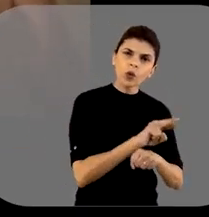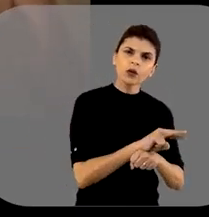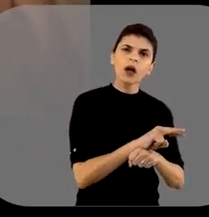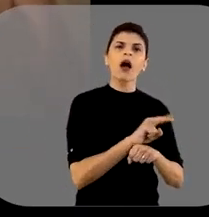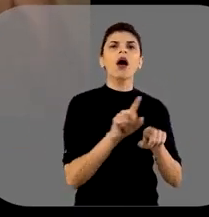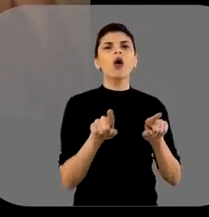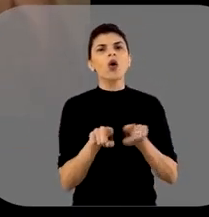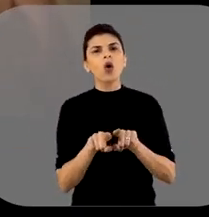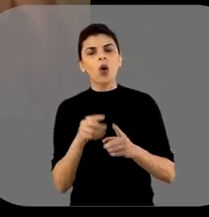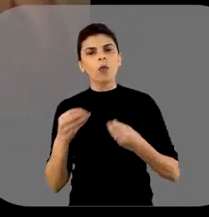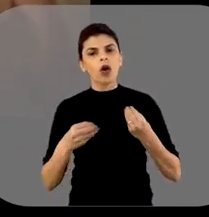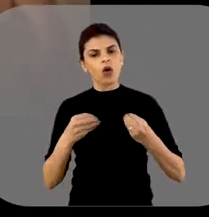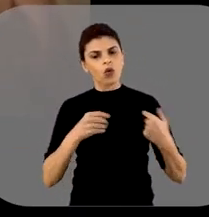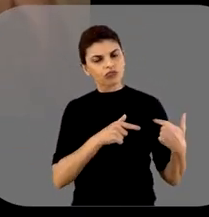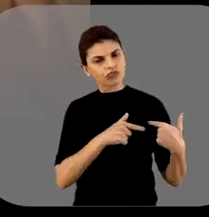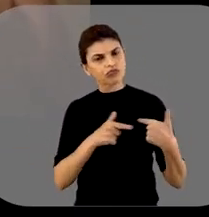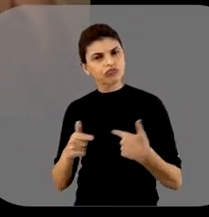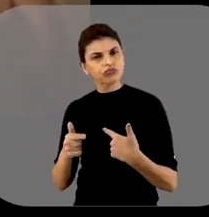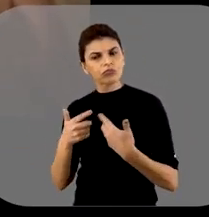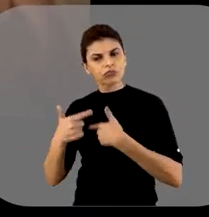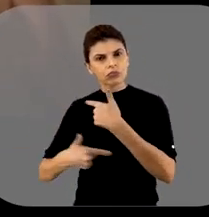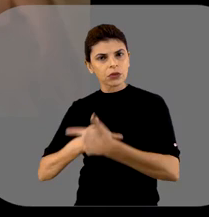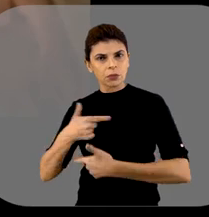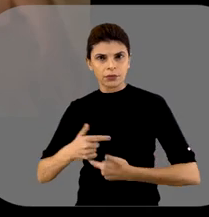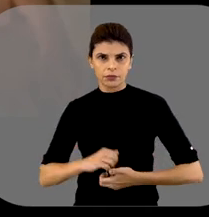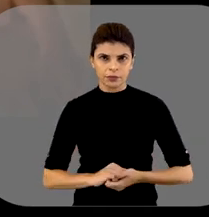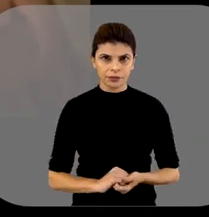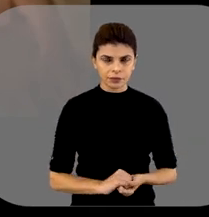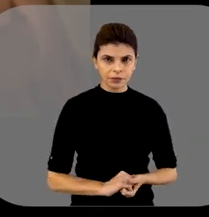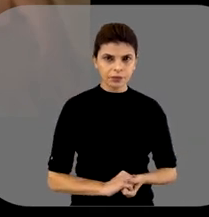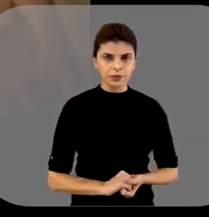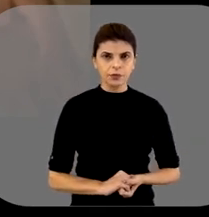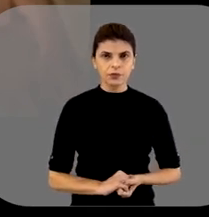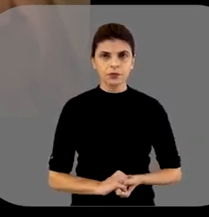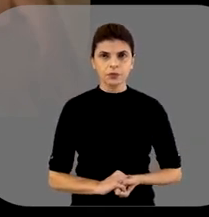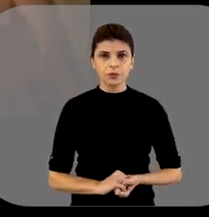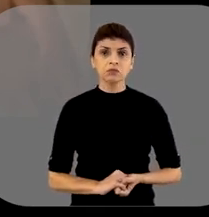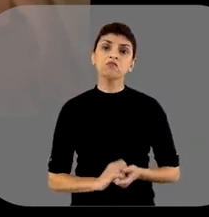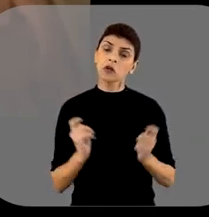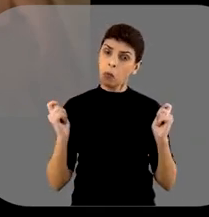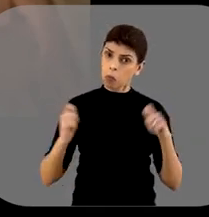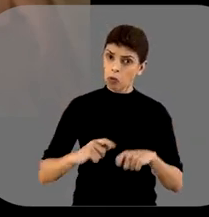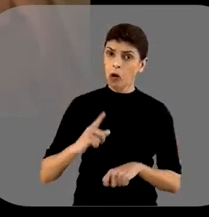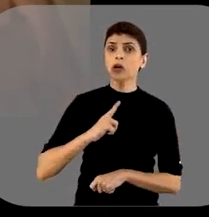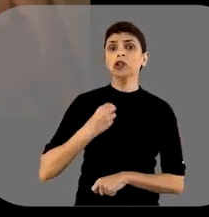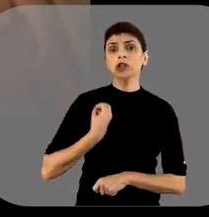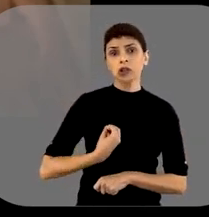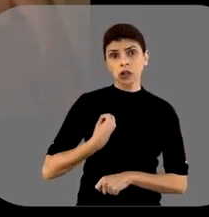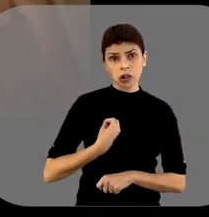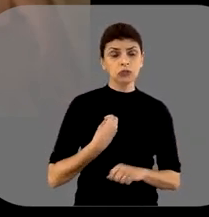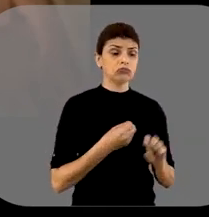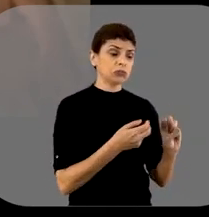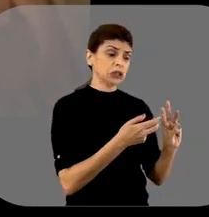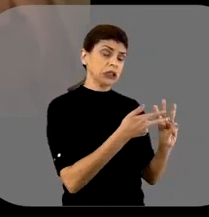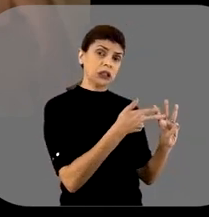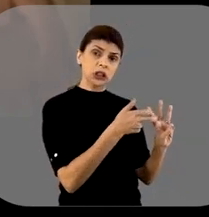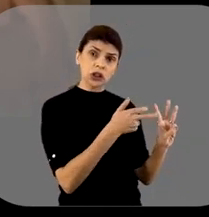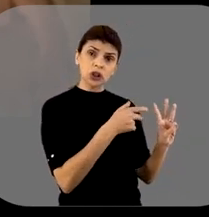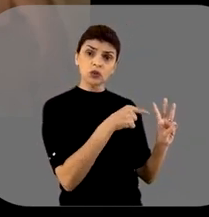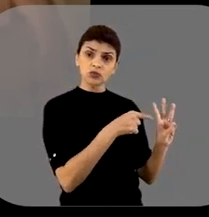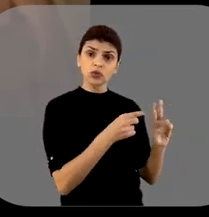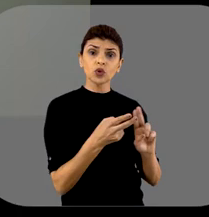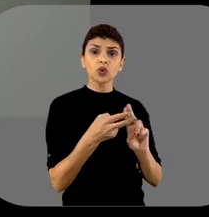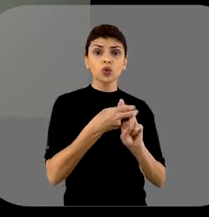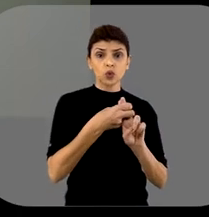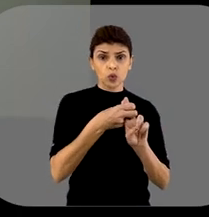meus modos de gerir o processo de trabalho. Vamos dizer que pode haver um devir índio do